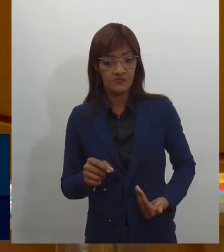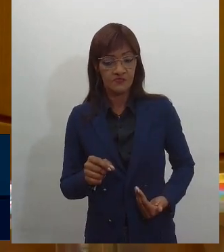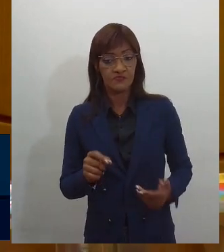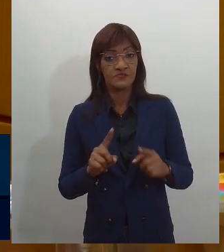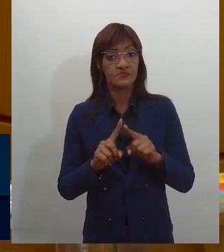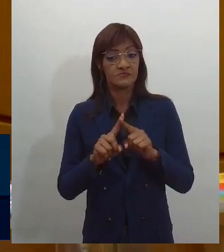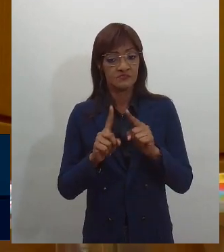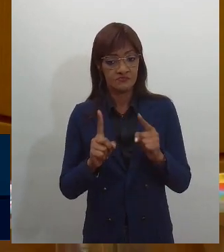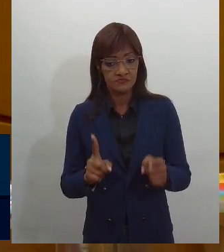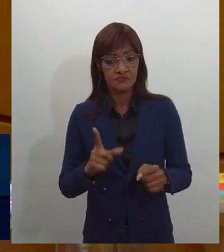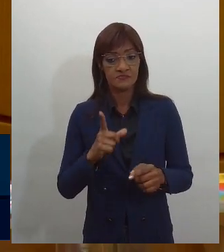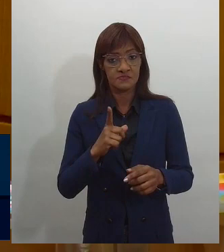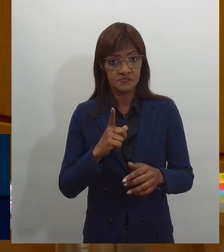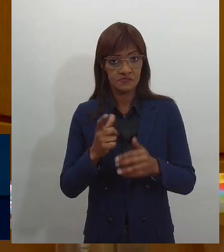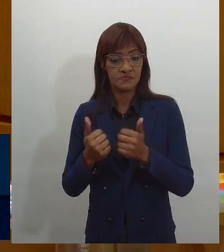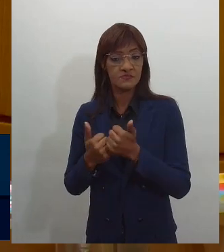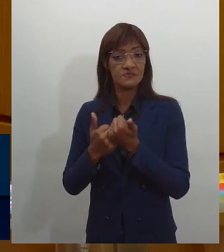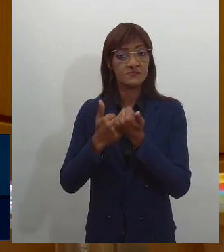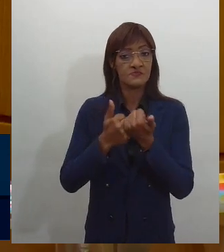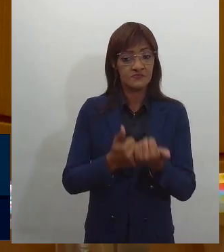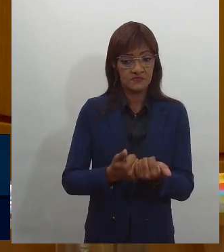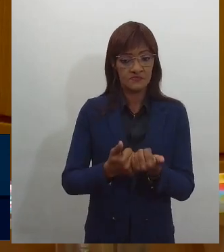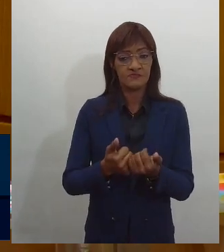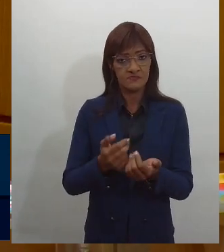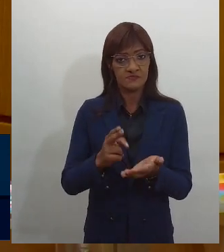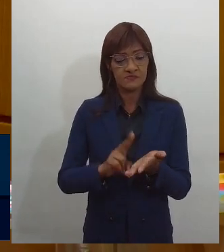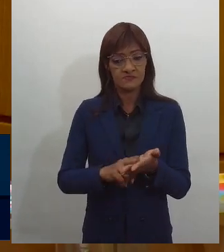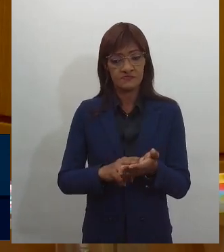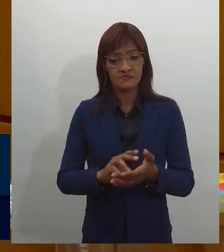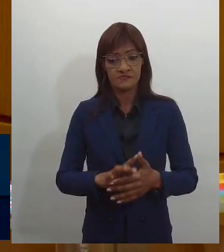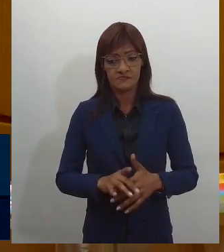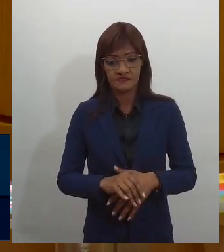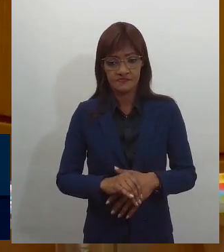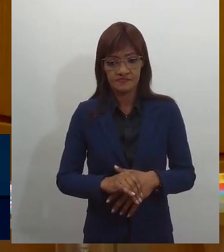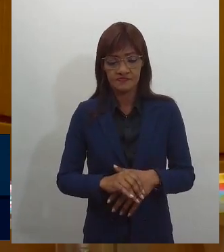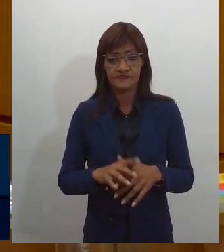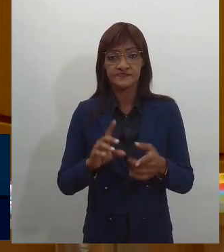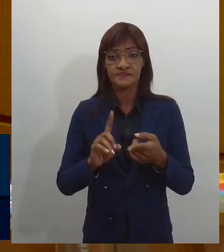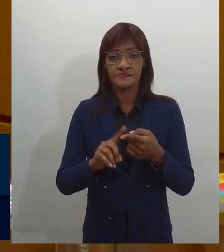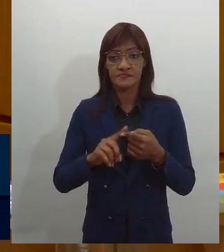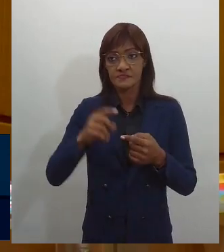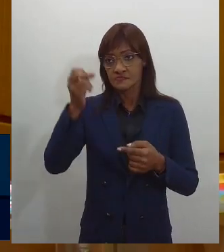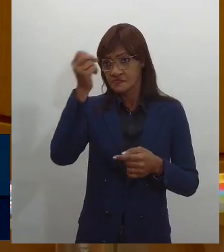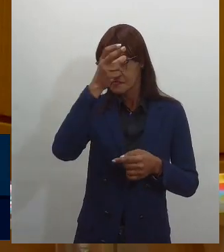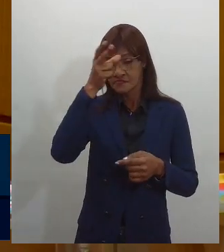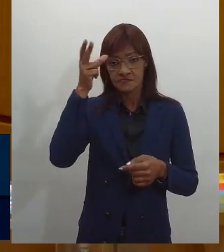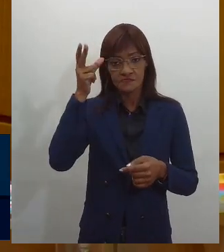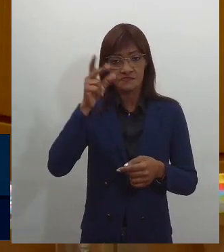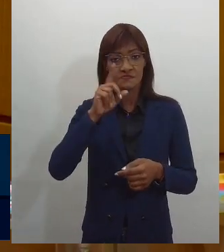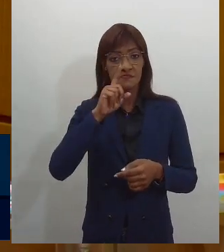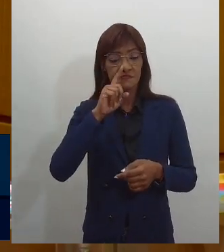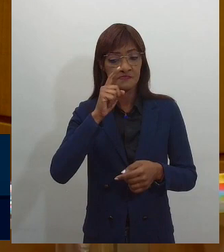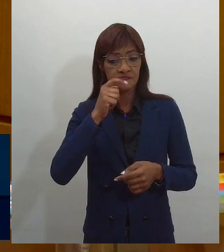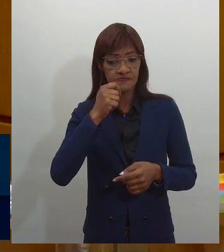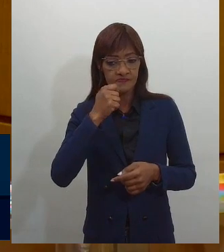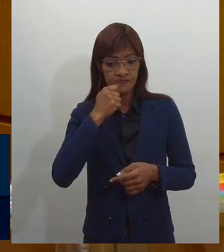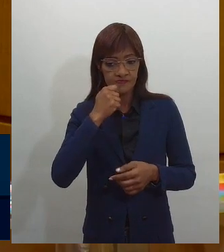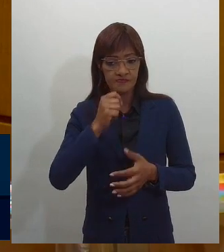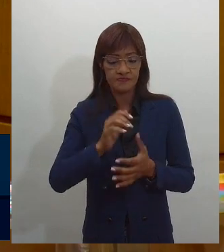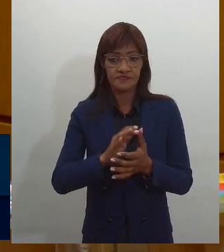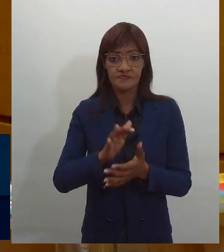governo do estado e também da prefeitura de Aracaju, né, e a Fecomércio,